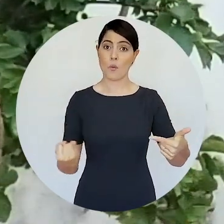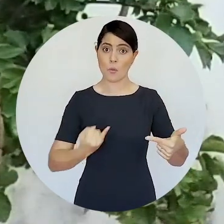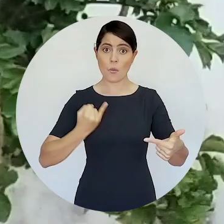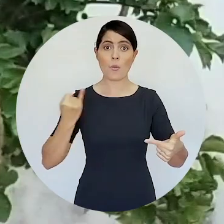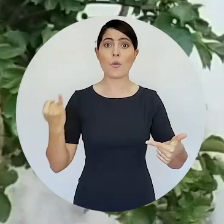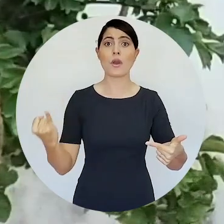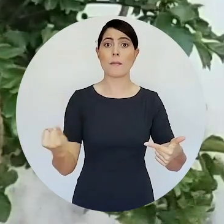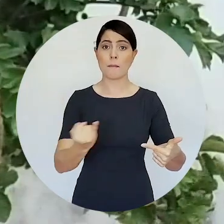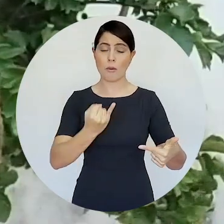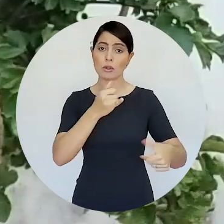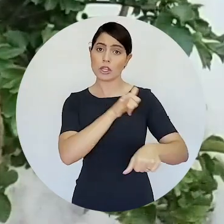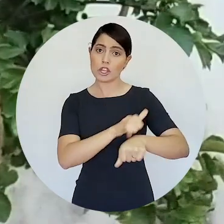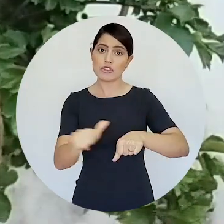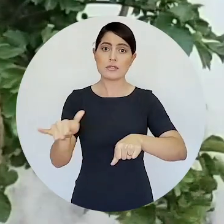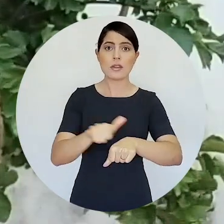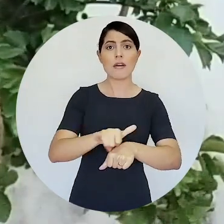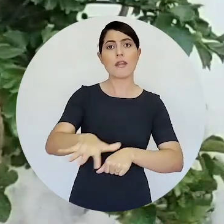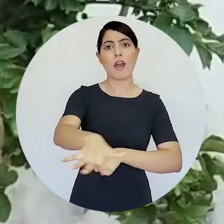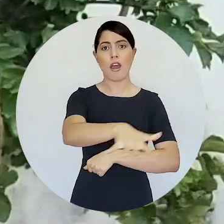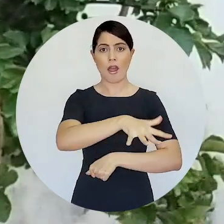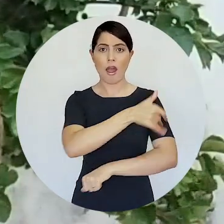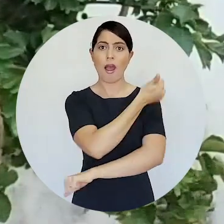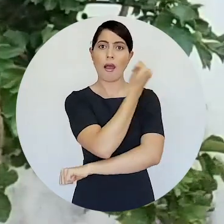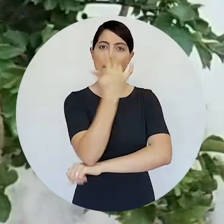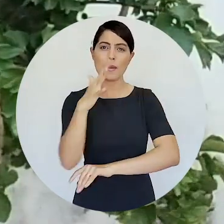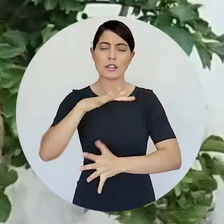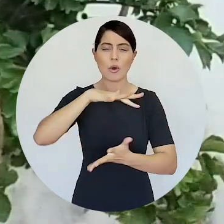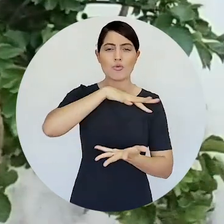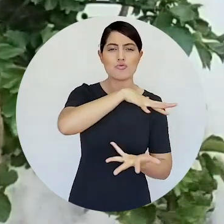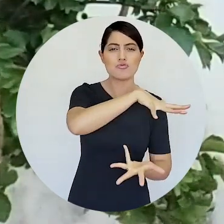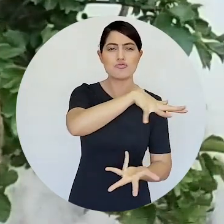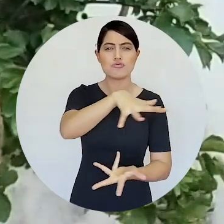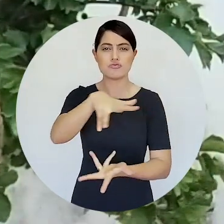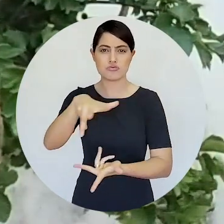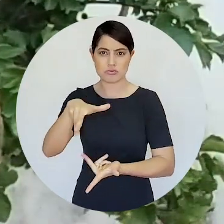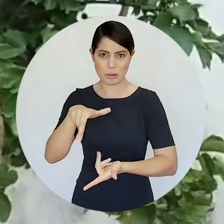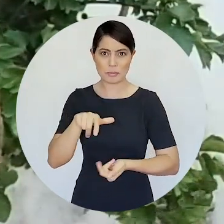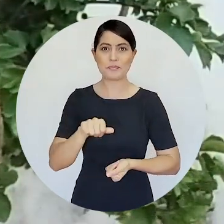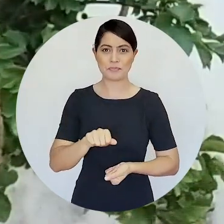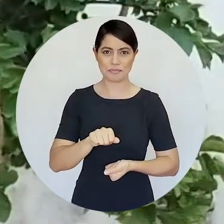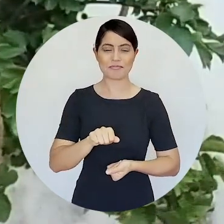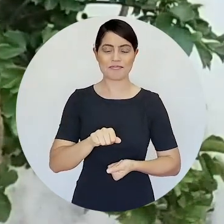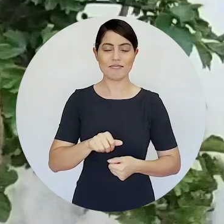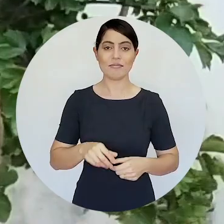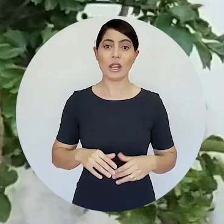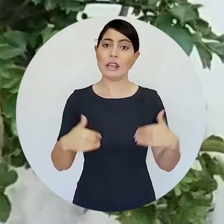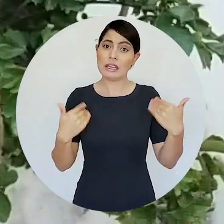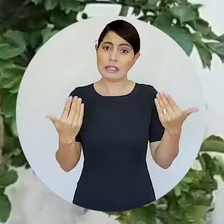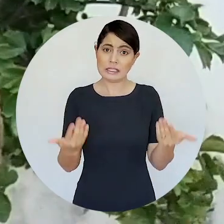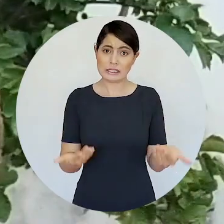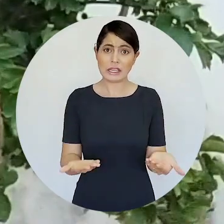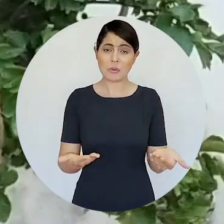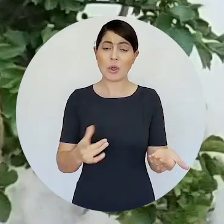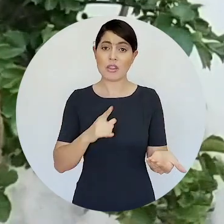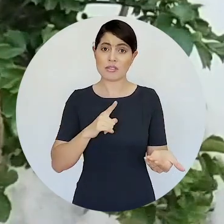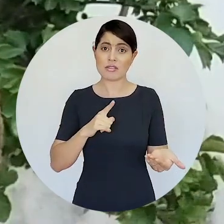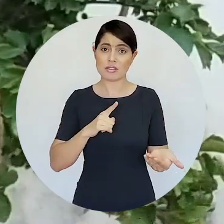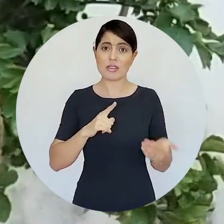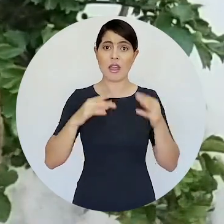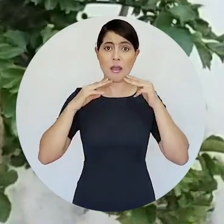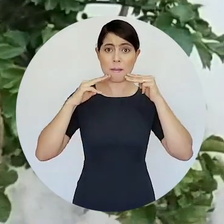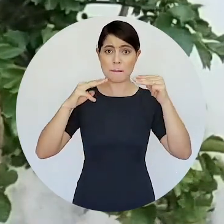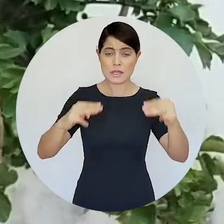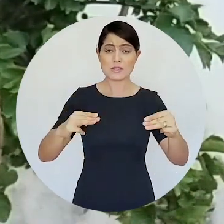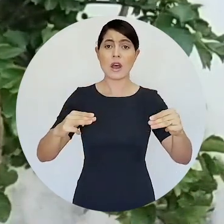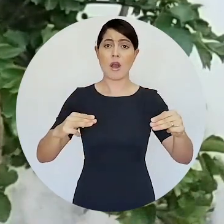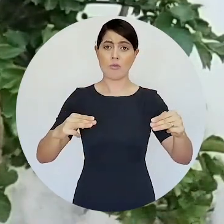o aprimoramento dessa ferramenta de gestão ambiental em todo o globo terrestre. Assim, sempre guiados pelos princípios e